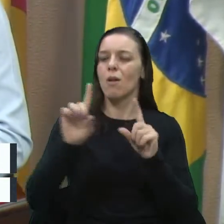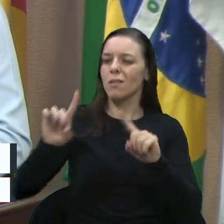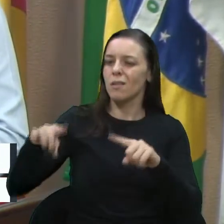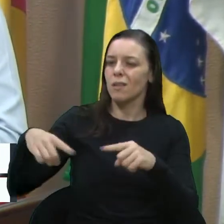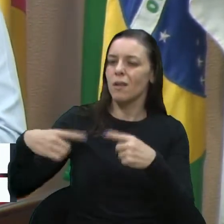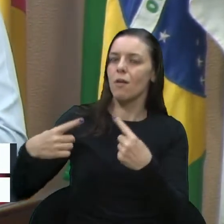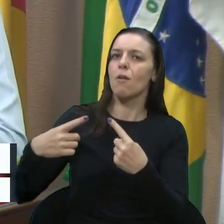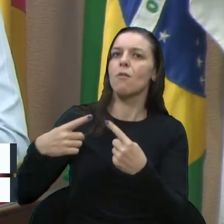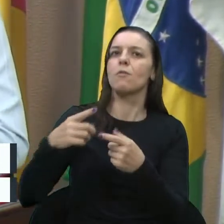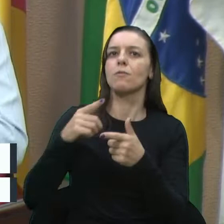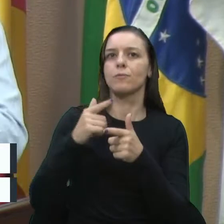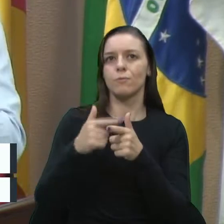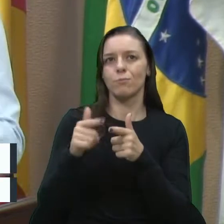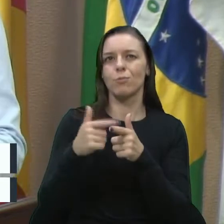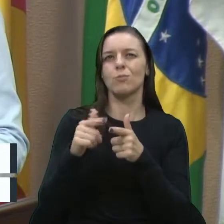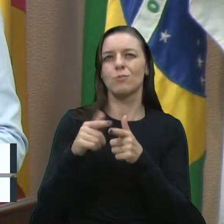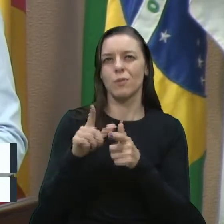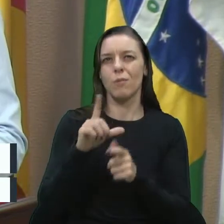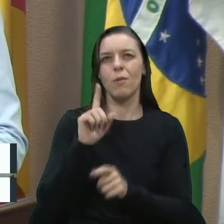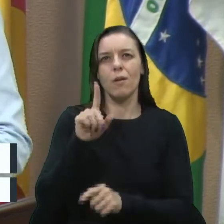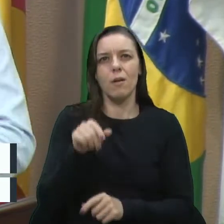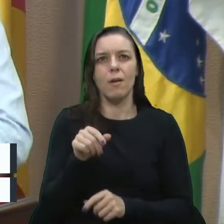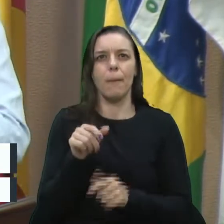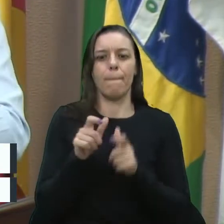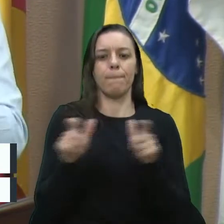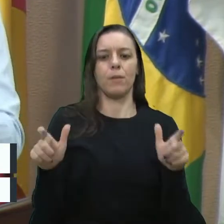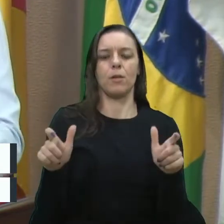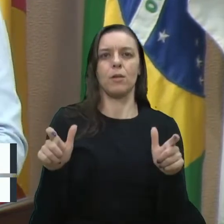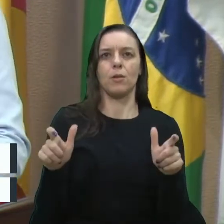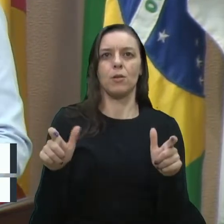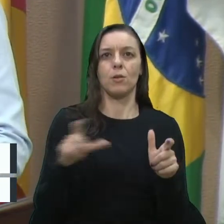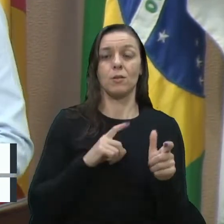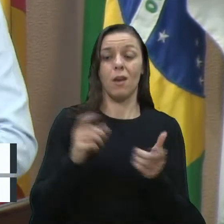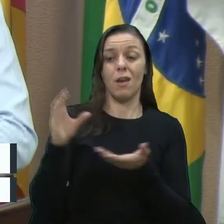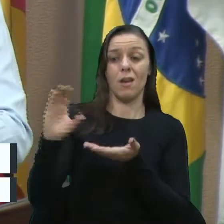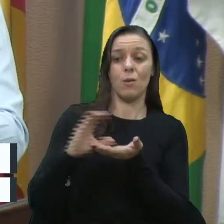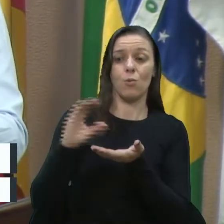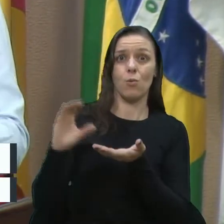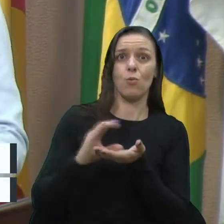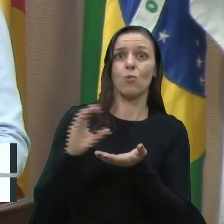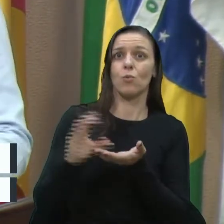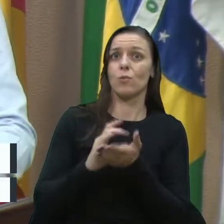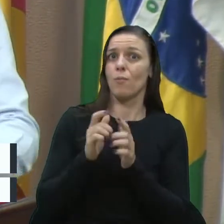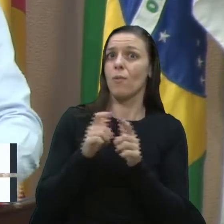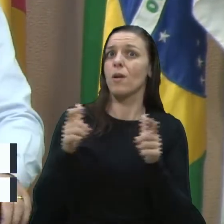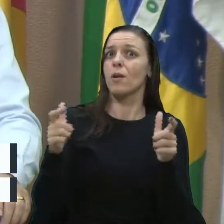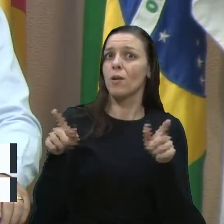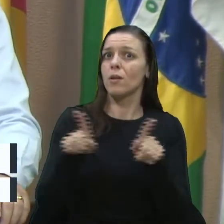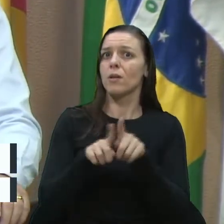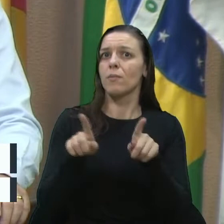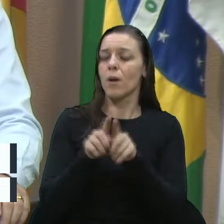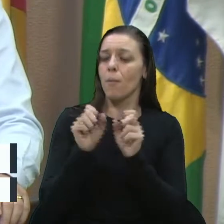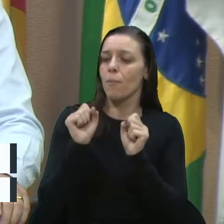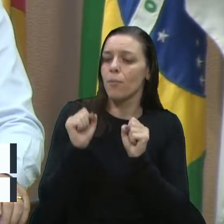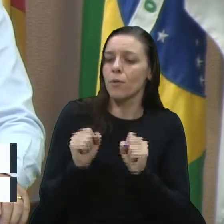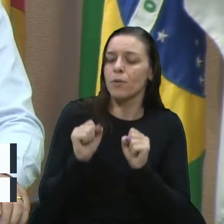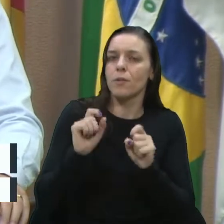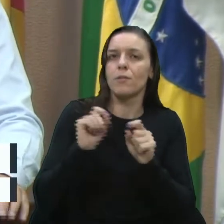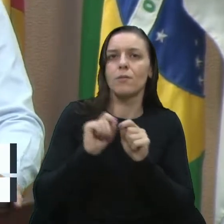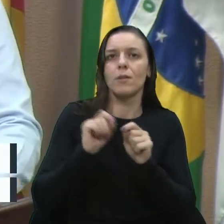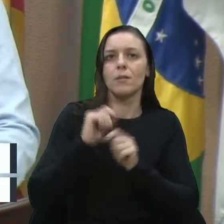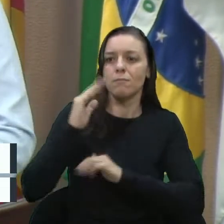desafios, maiores serão os recursos, os investimentos para poder sanar